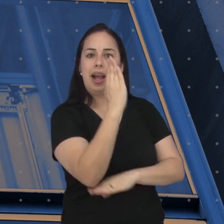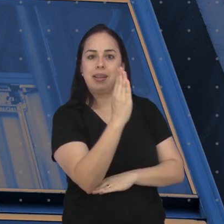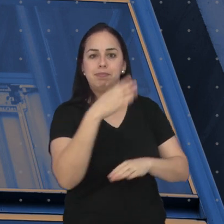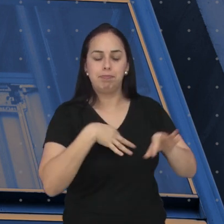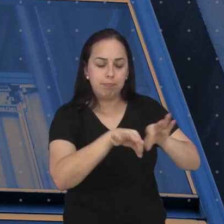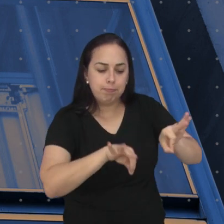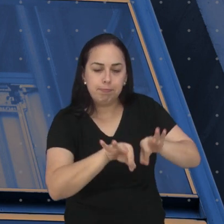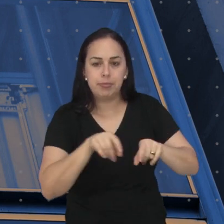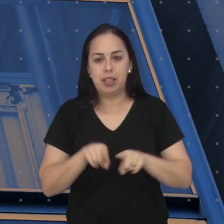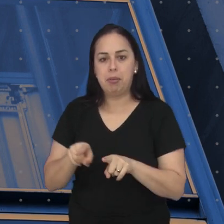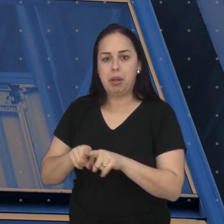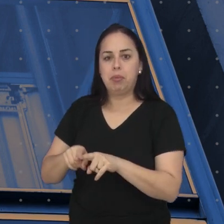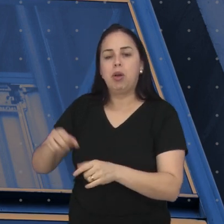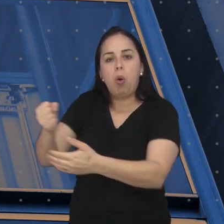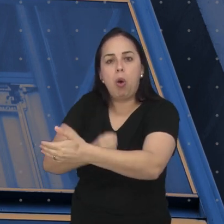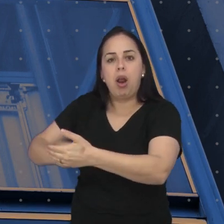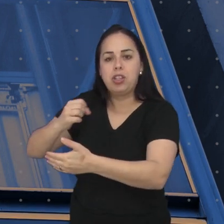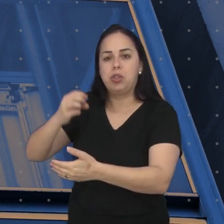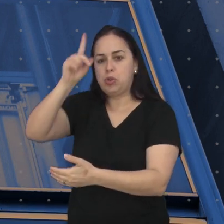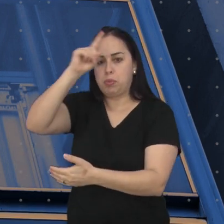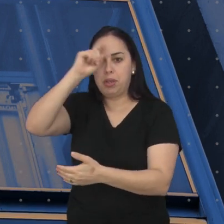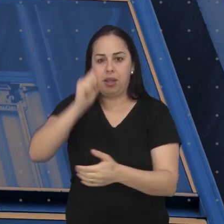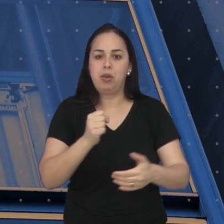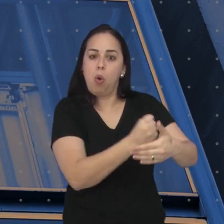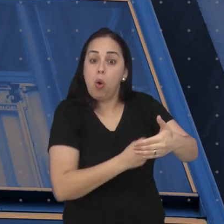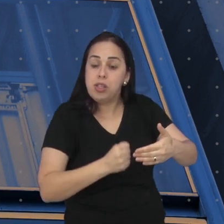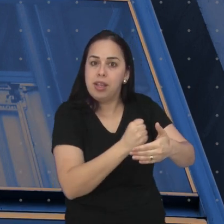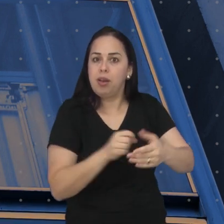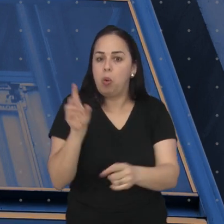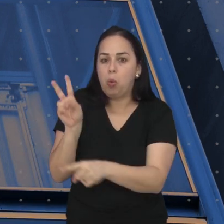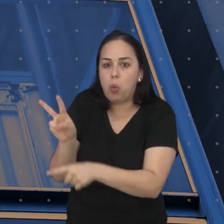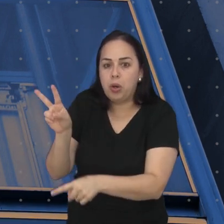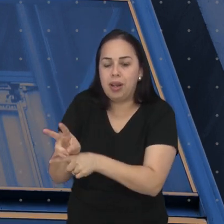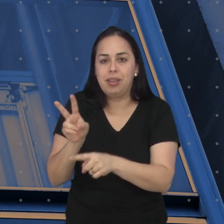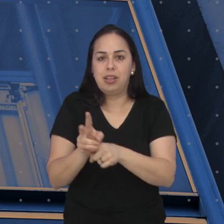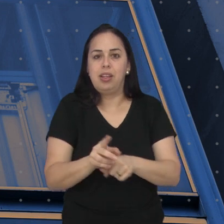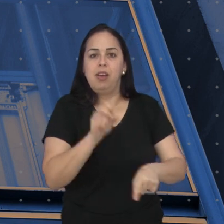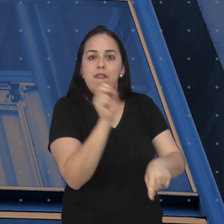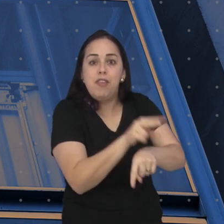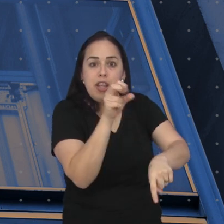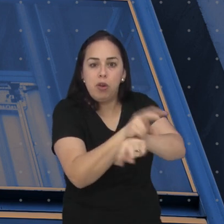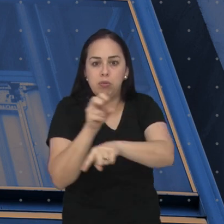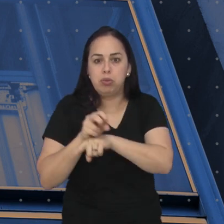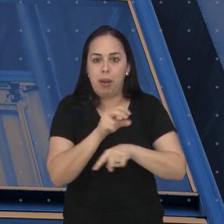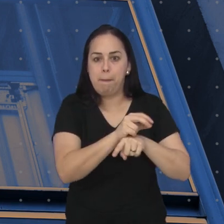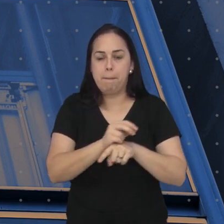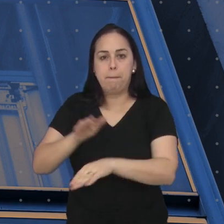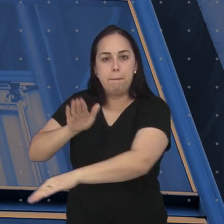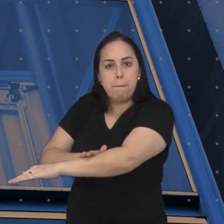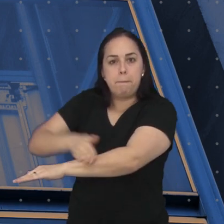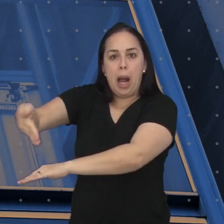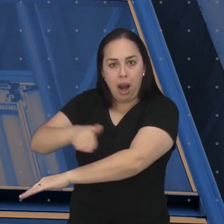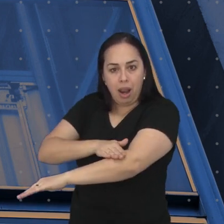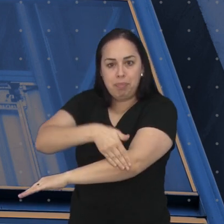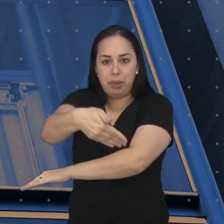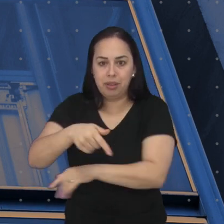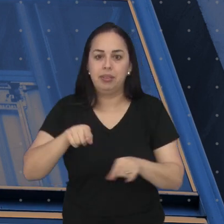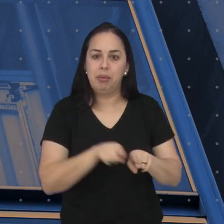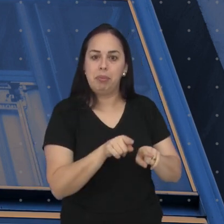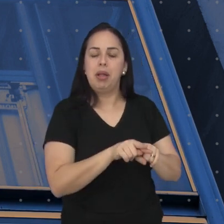carpinteiro, caseiro, copeiro de hospital, cozinheiro, cuidador, dedetizador, depilador, empregada